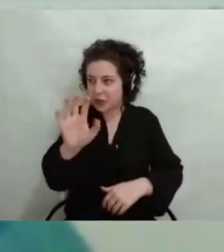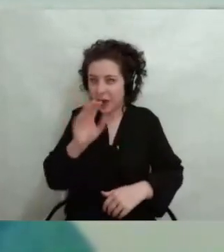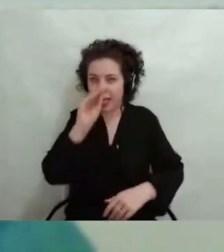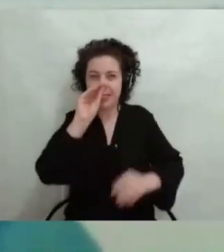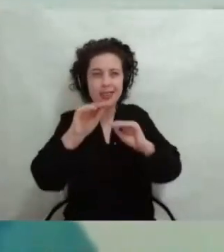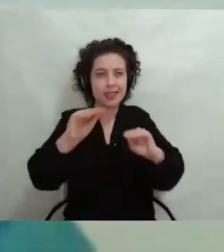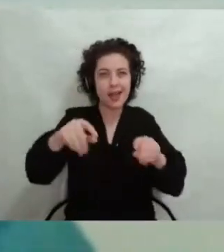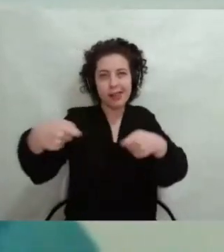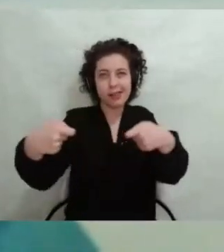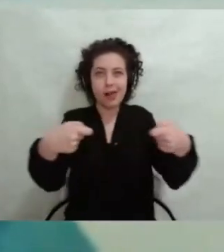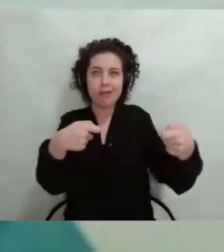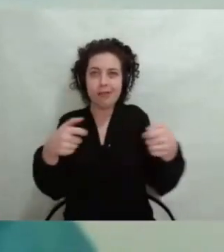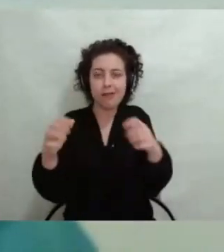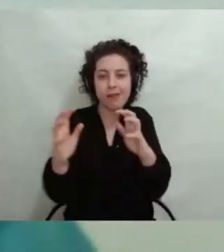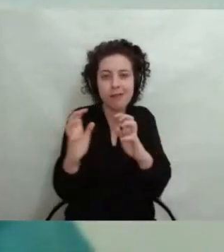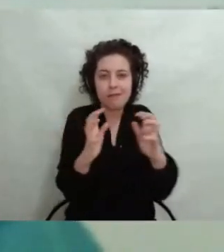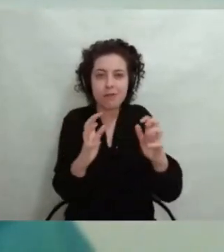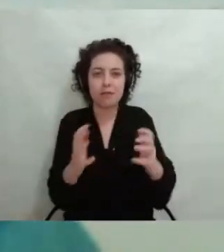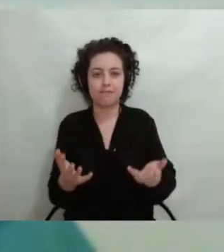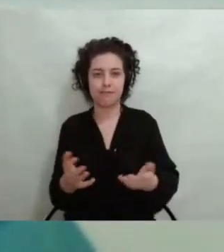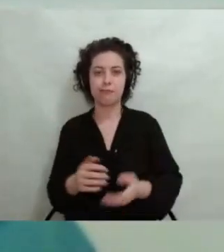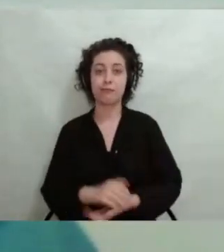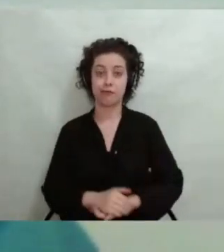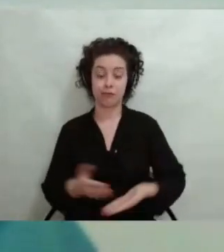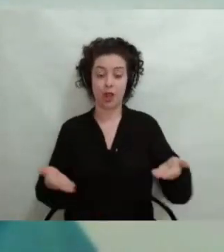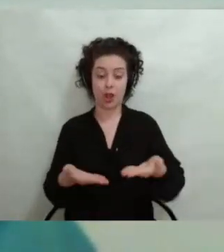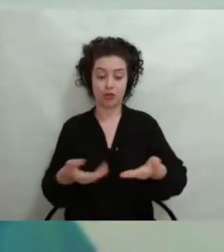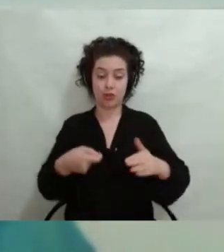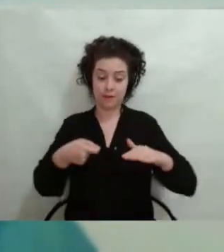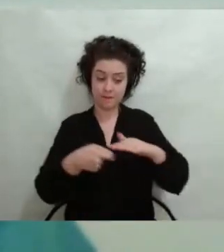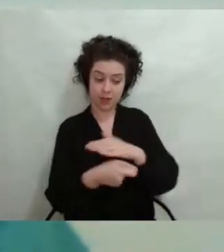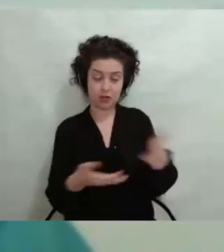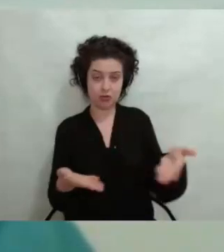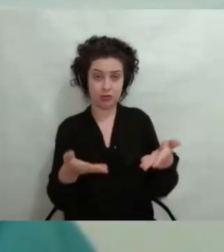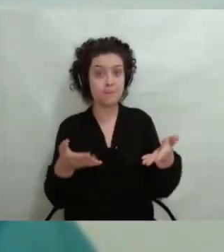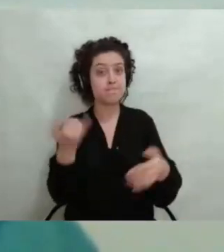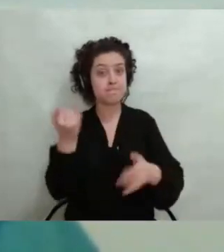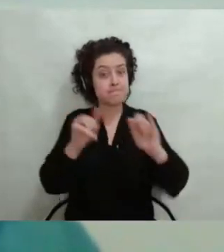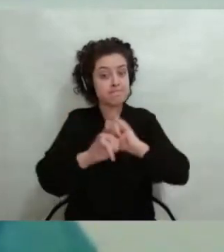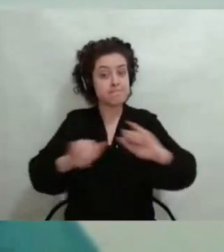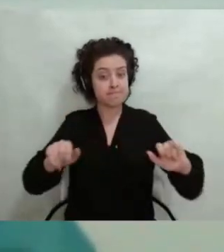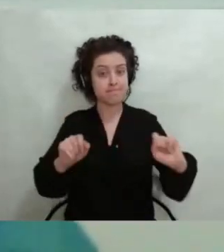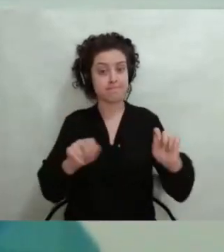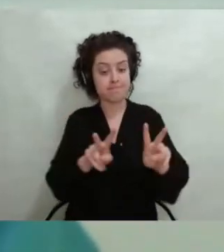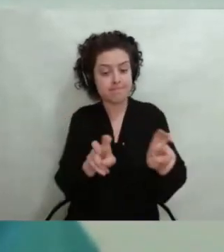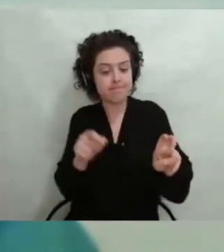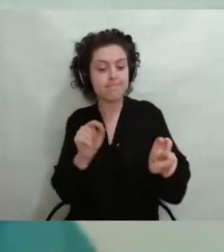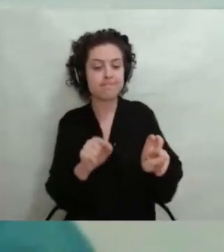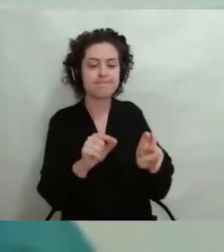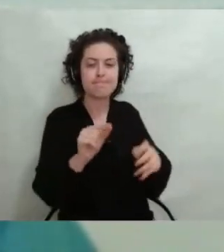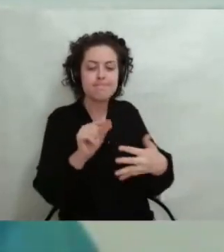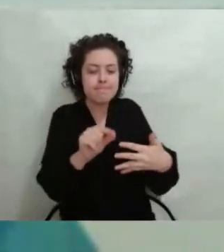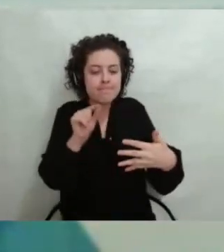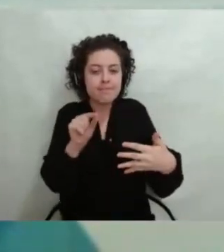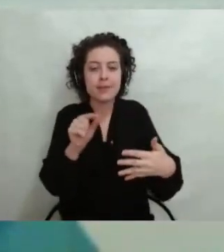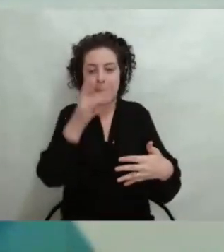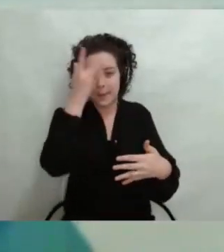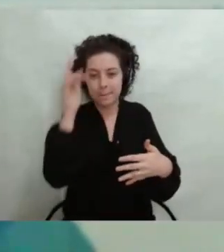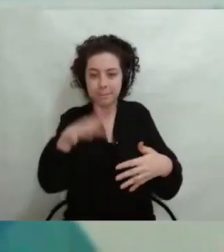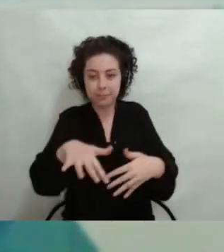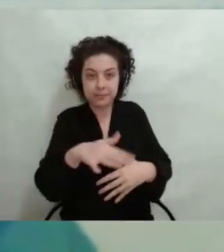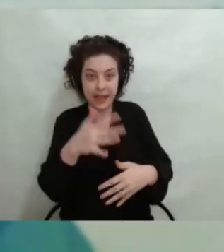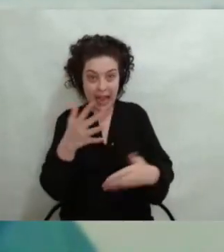municipais. O investimento atual, e eu gostaria muito de frisar esse aspecto para aquelas pessoas que agora